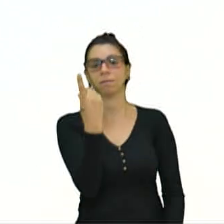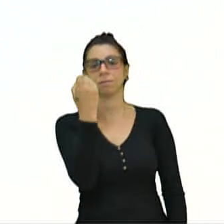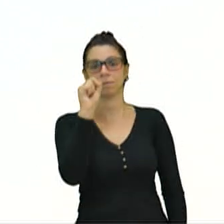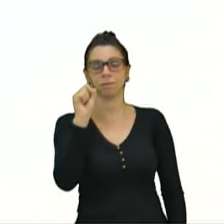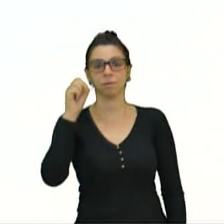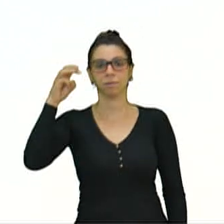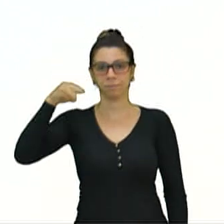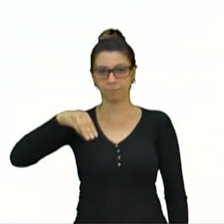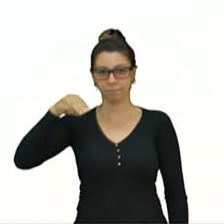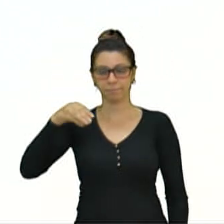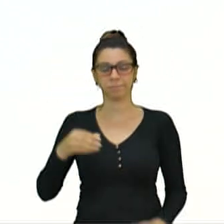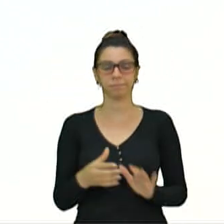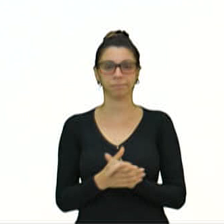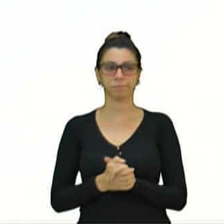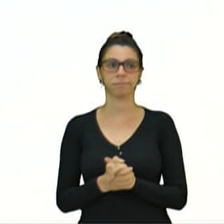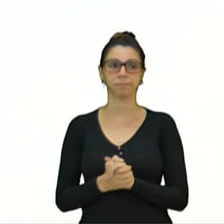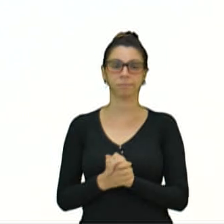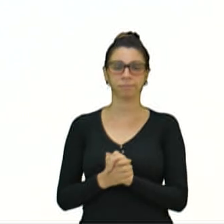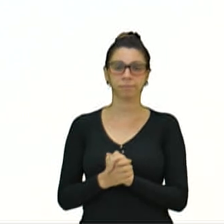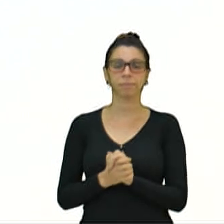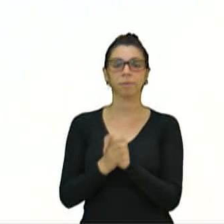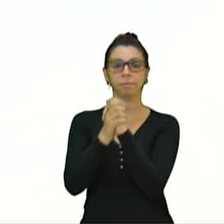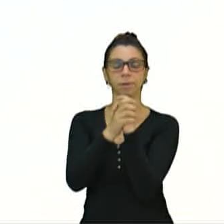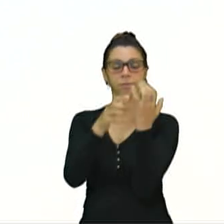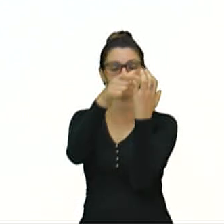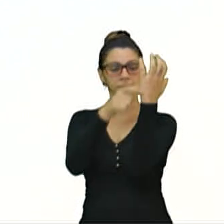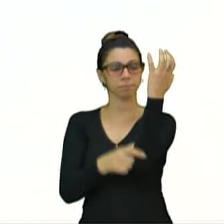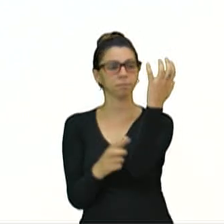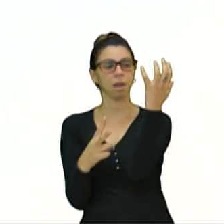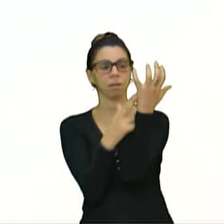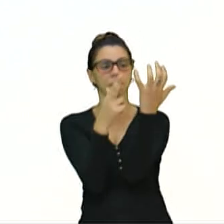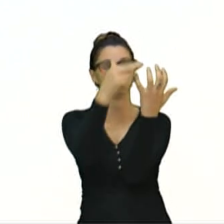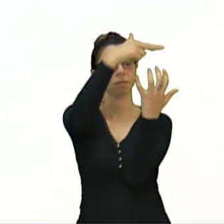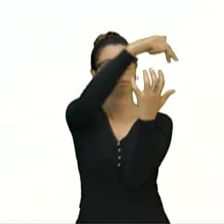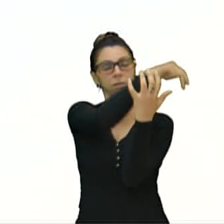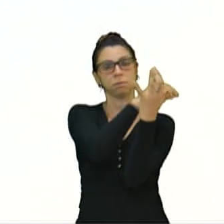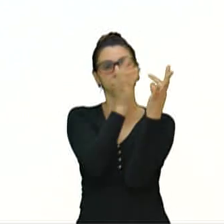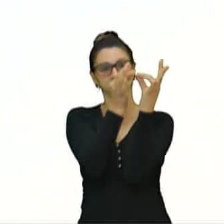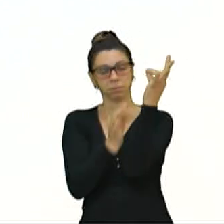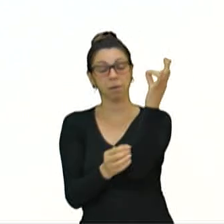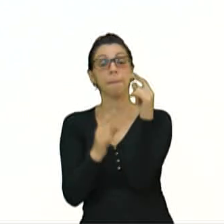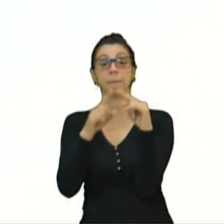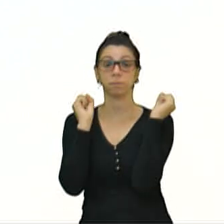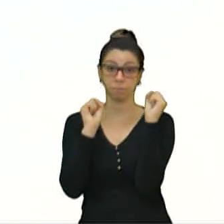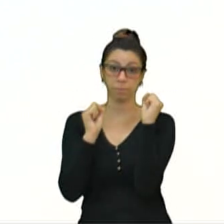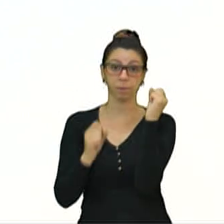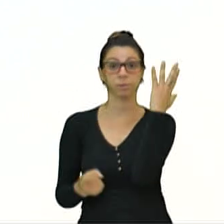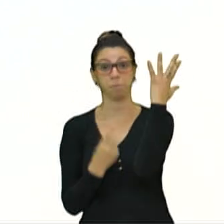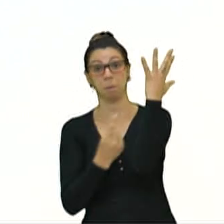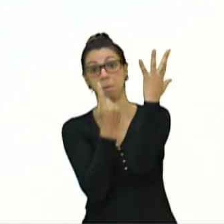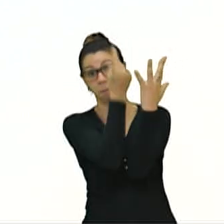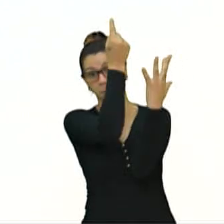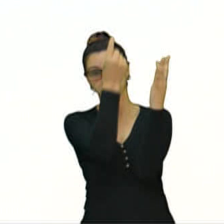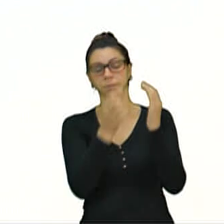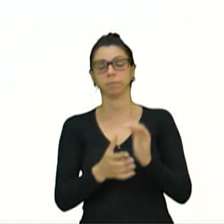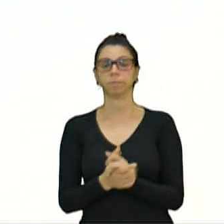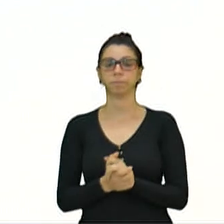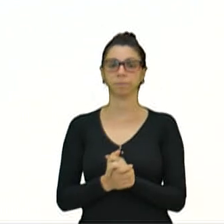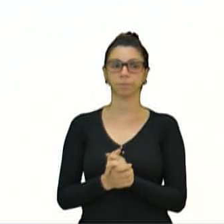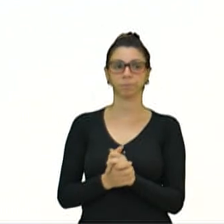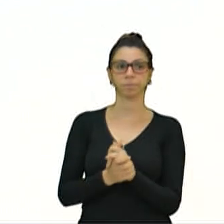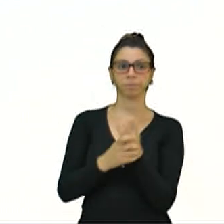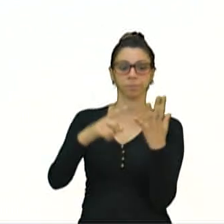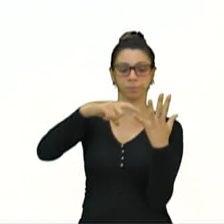elas podem ter as folhas cortadas e ficarem em um tamanho mais baixo, mas elas podem ficar bem altas. As folhas delas